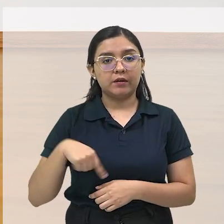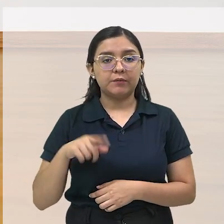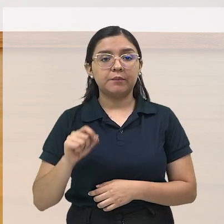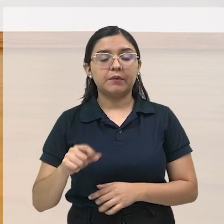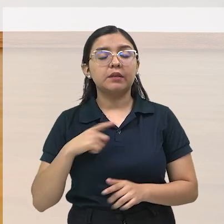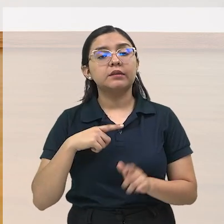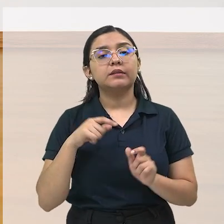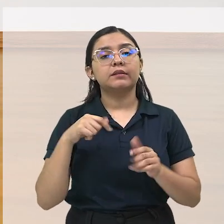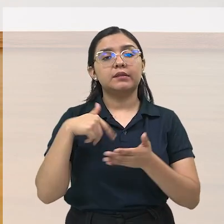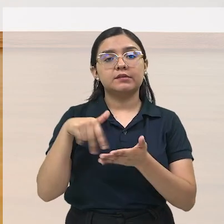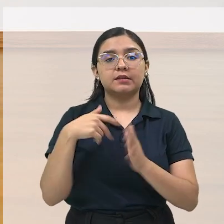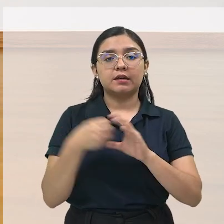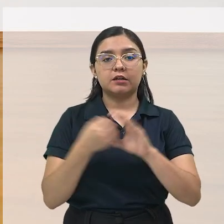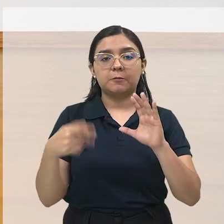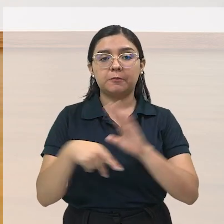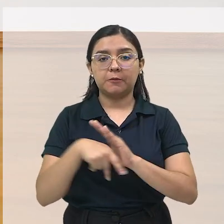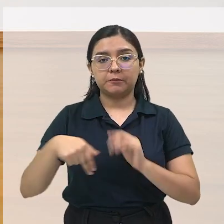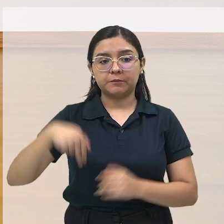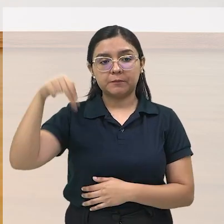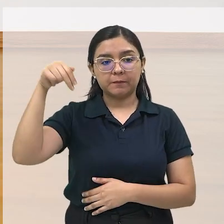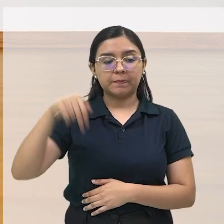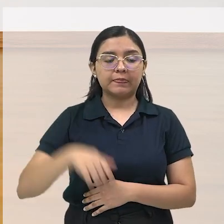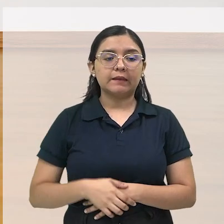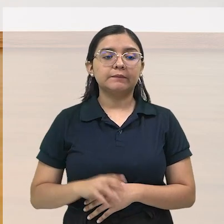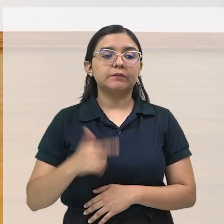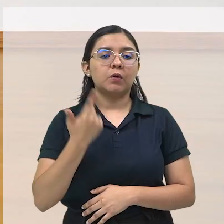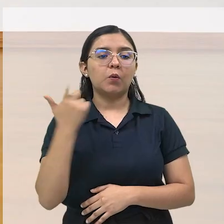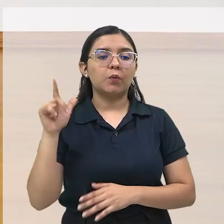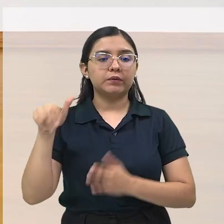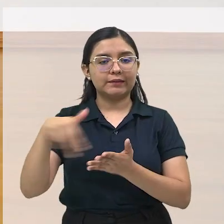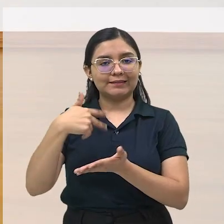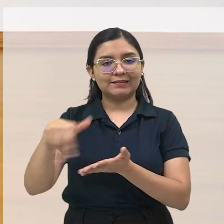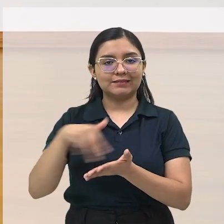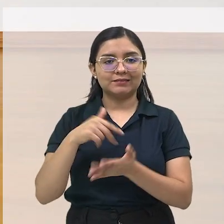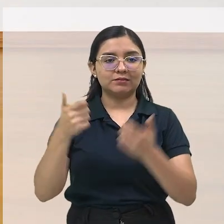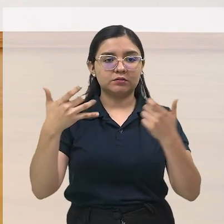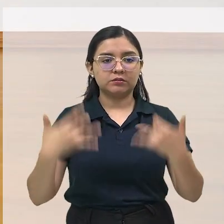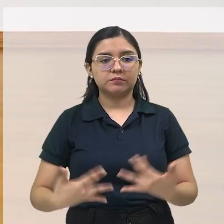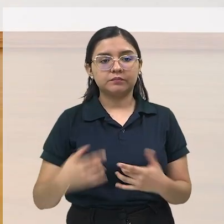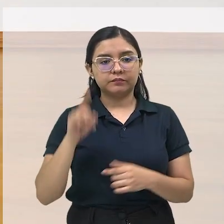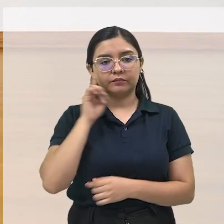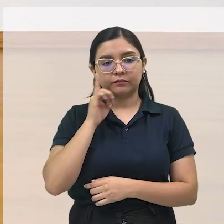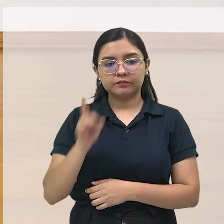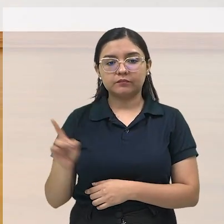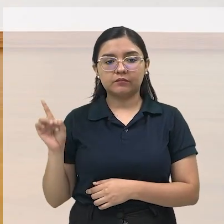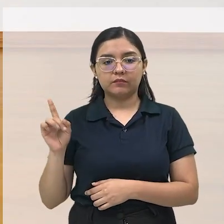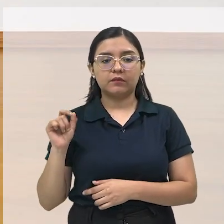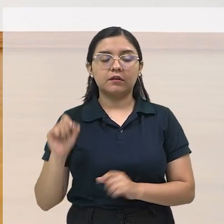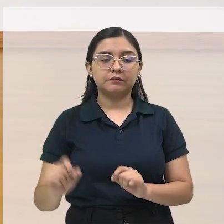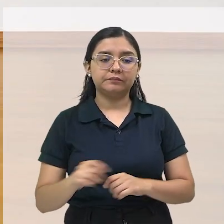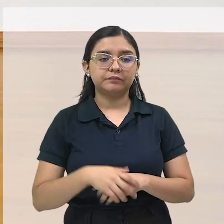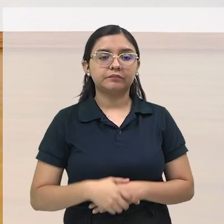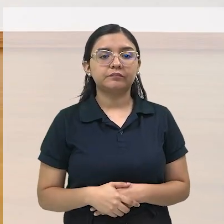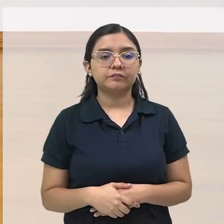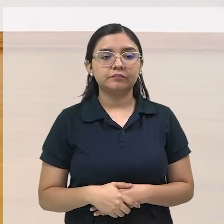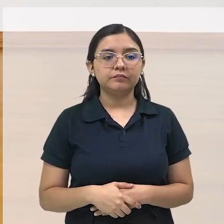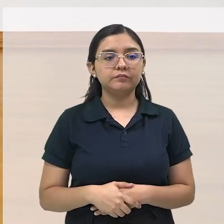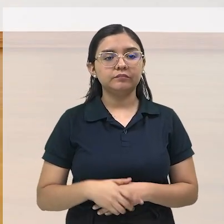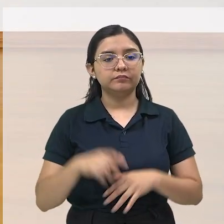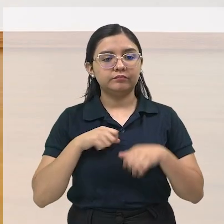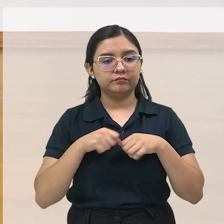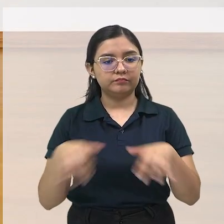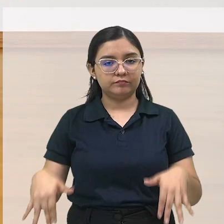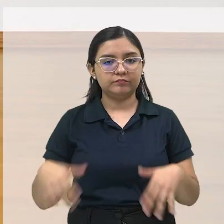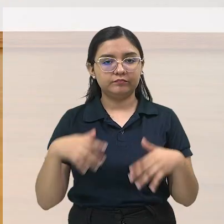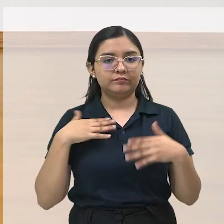dança característica da região norte. Vamos ver outra dança, lembrar que nós conversamos? Olha aí a nossa bailarina alegre com as suas roupas